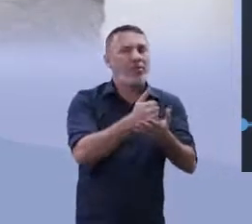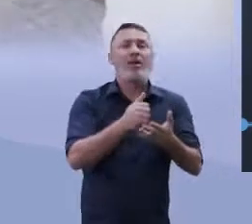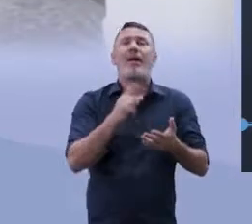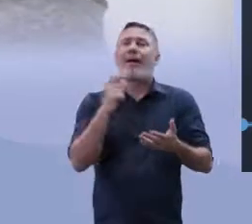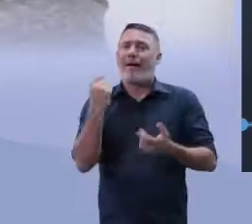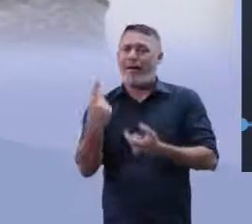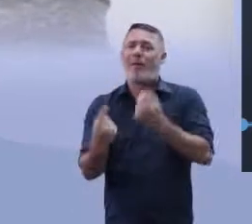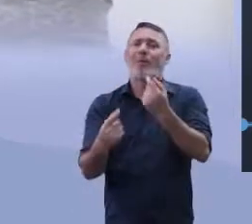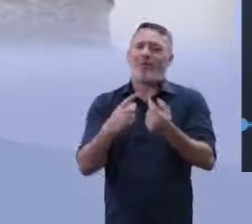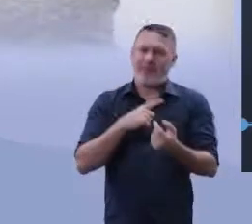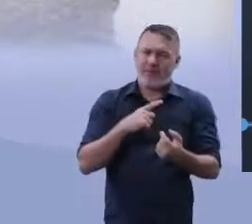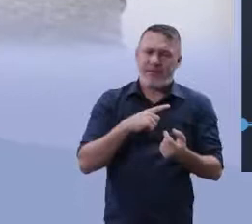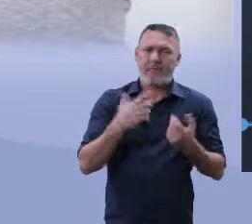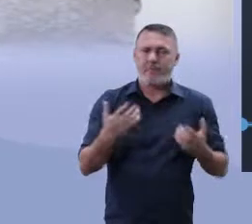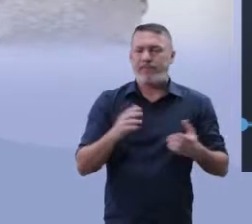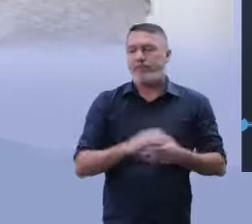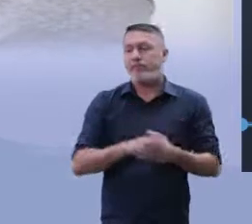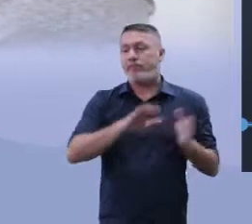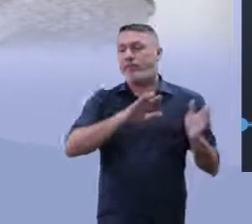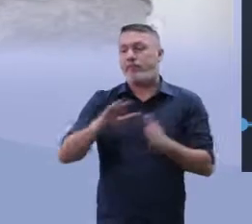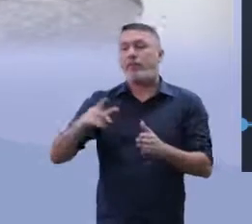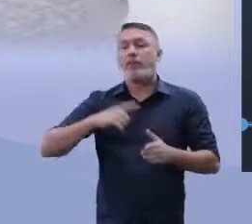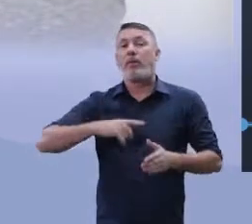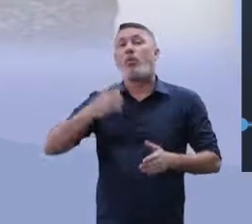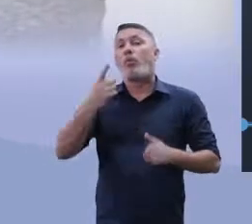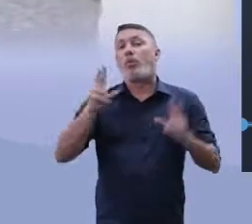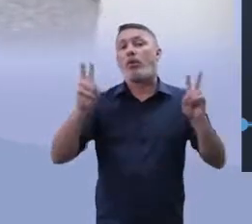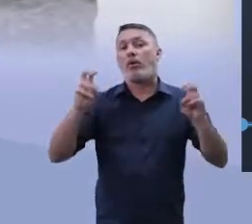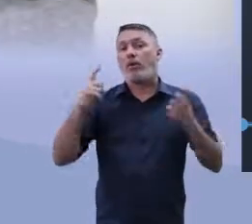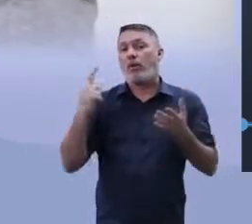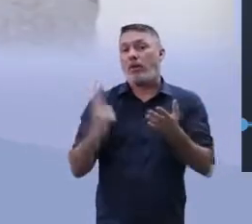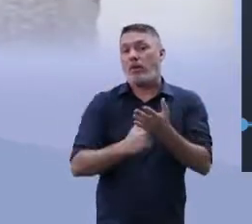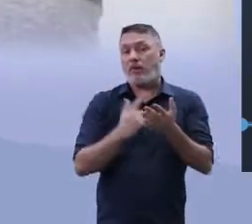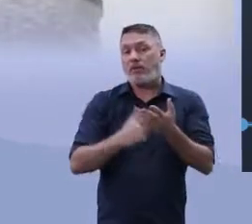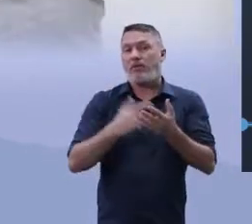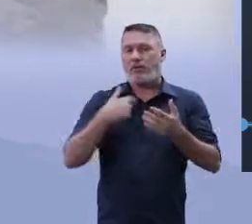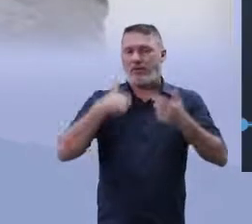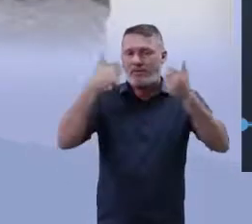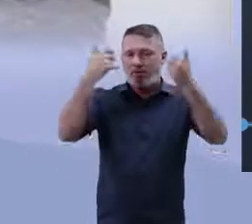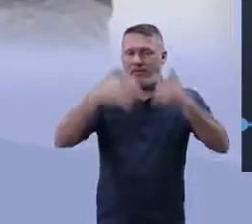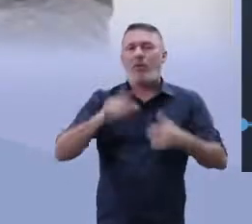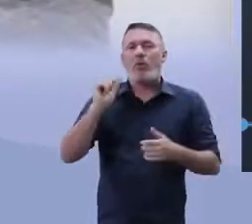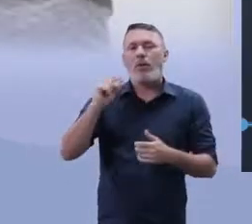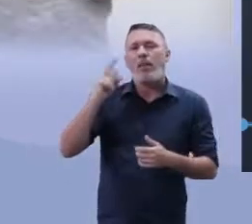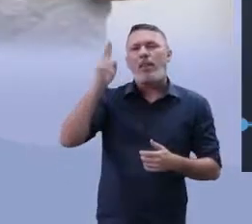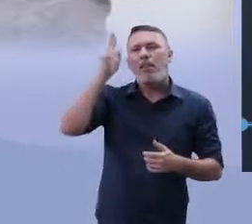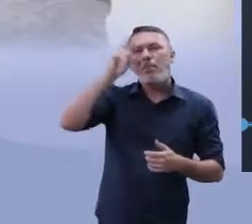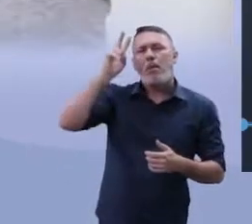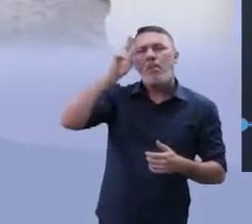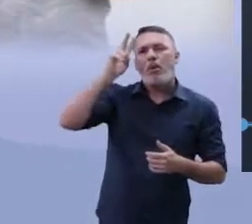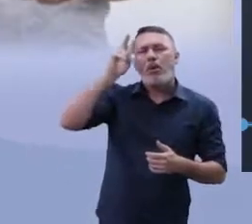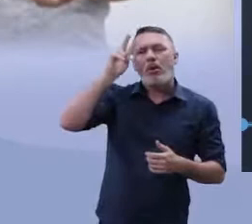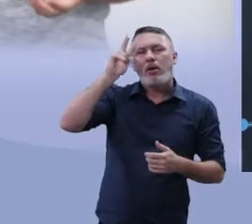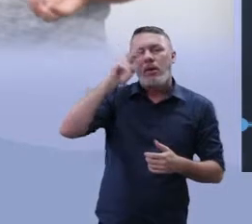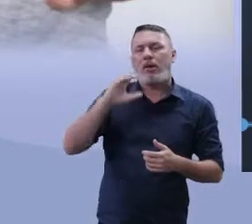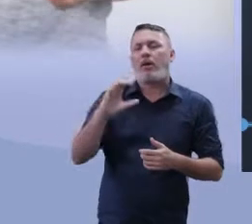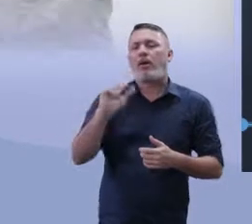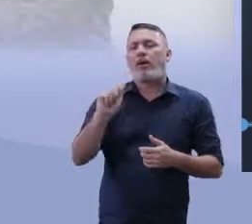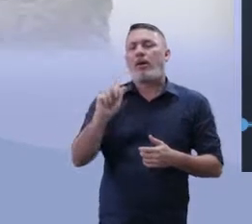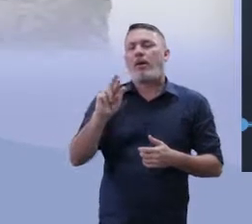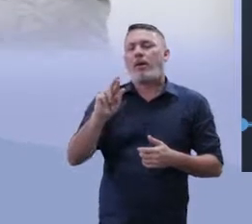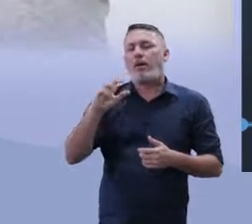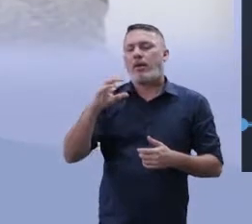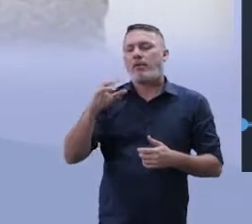é ineficaz. Vamos falar de um livro chamado Memórias do Cárcere. Um livro